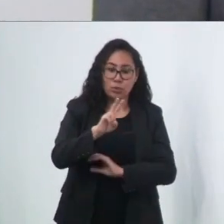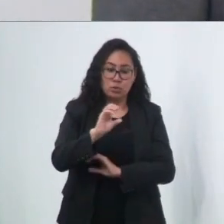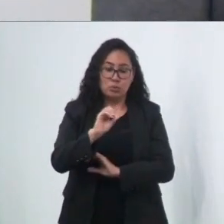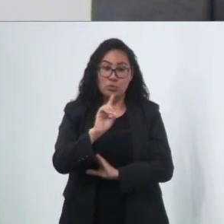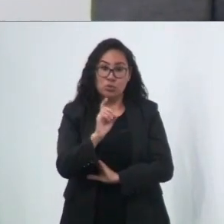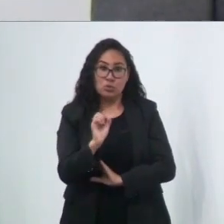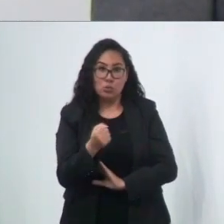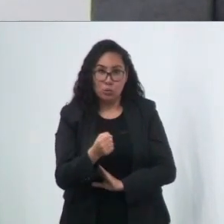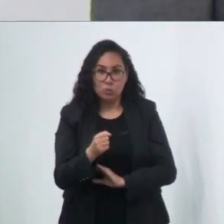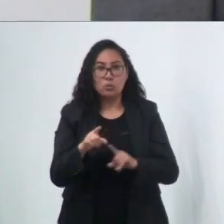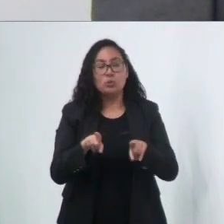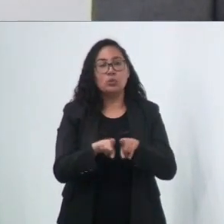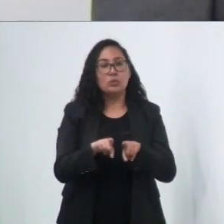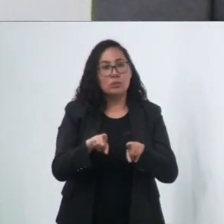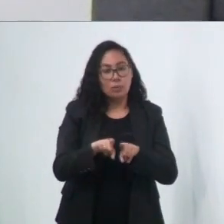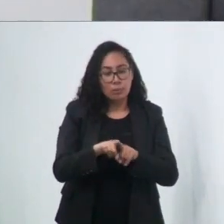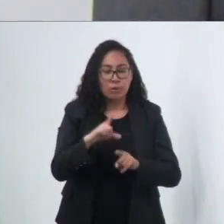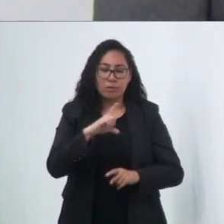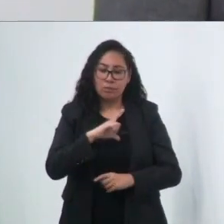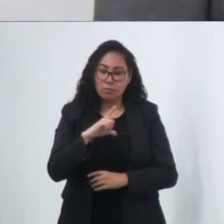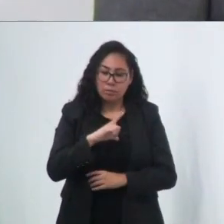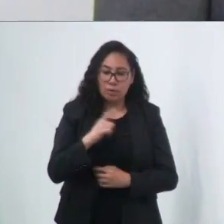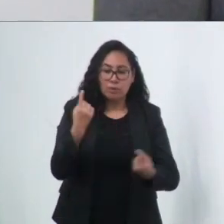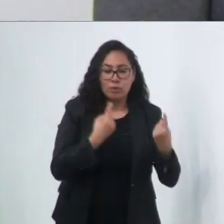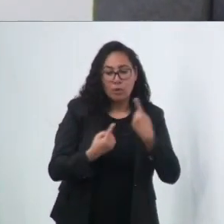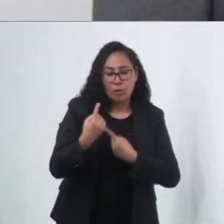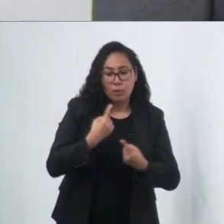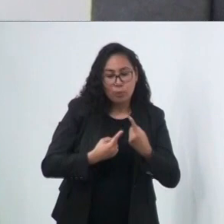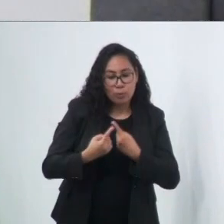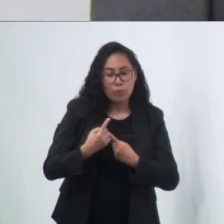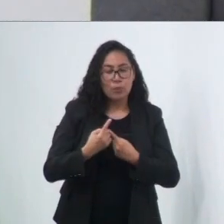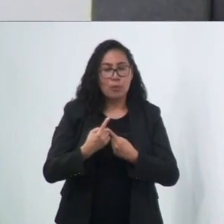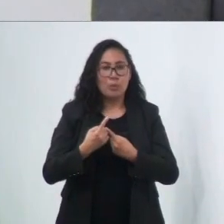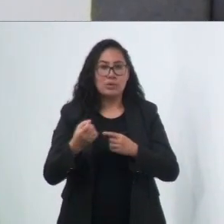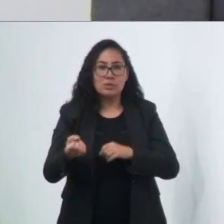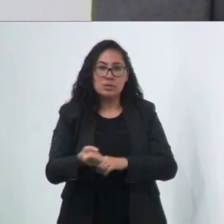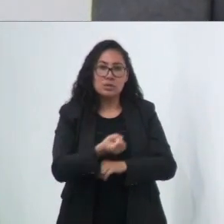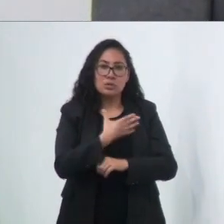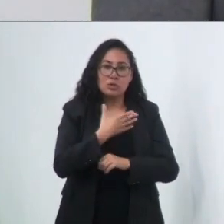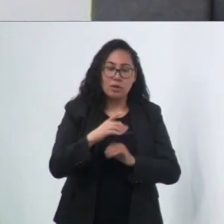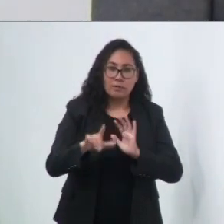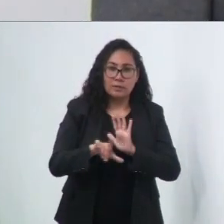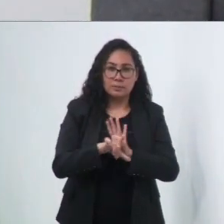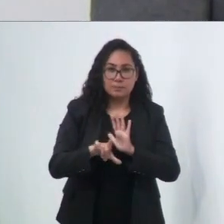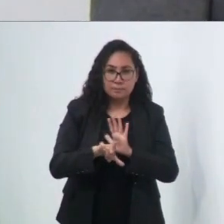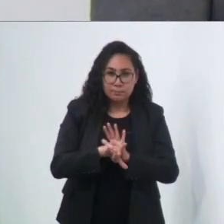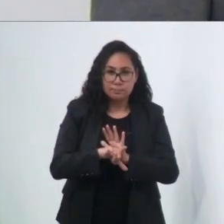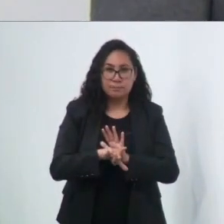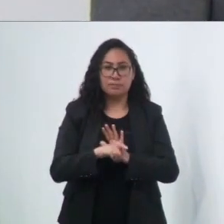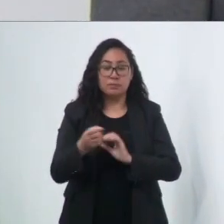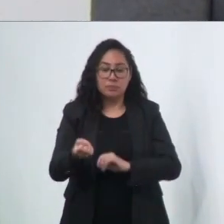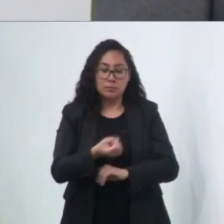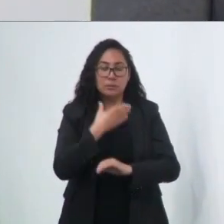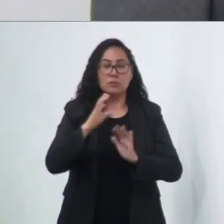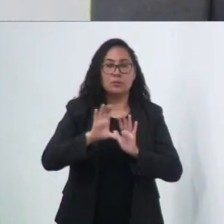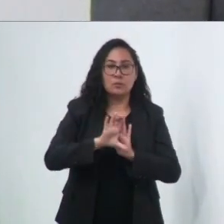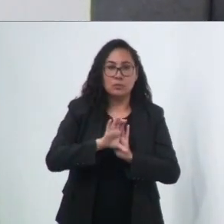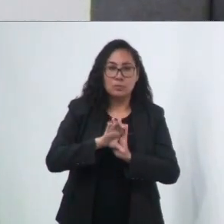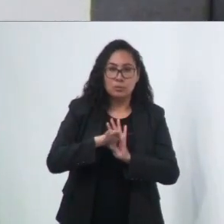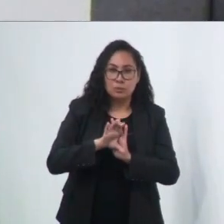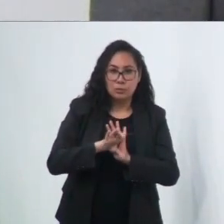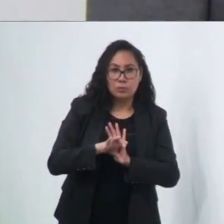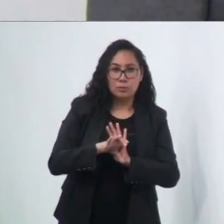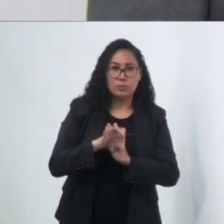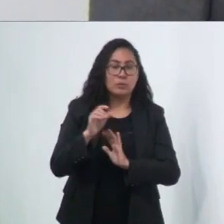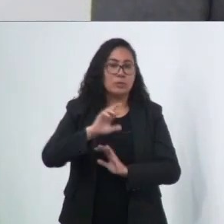e também com o preceito constitucional de que a mobilidade urbana é uma nova concepção, ou seja, ela